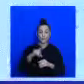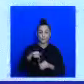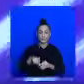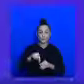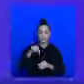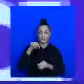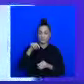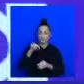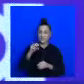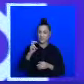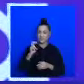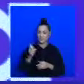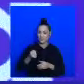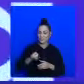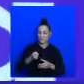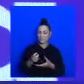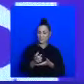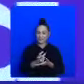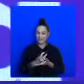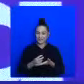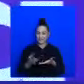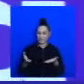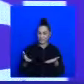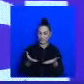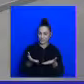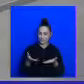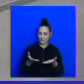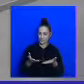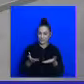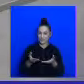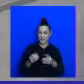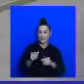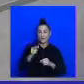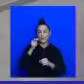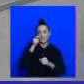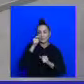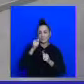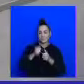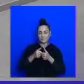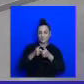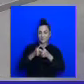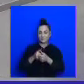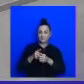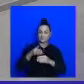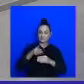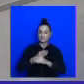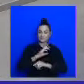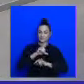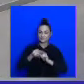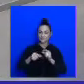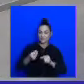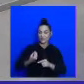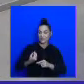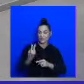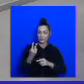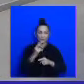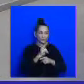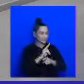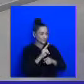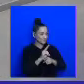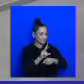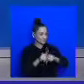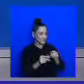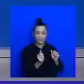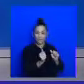80. E dele vamos sortear os 5 números da Quina de hoje. Para conferir e validar o nosso sorteio, eu conto com a presença de